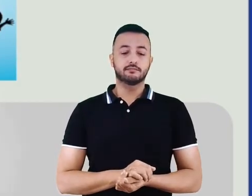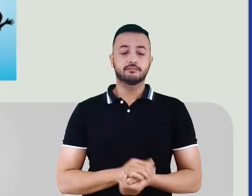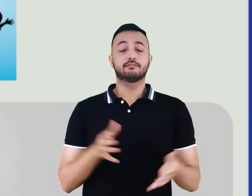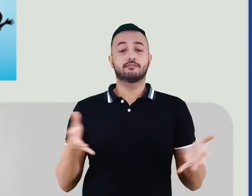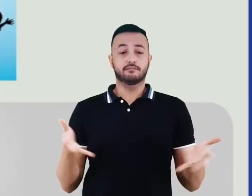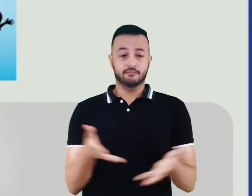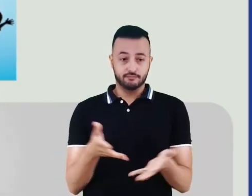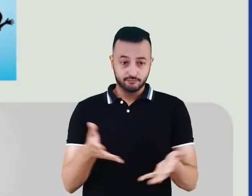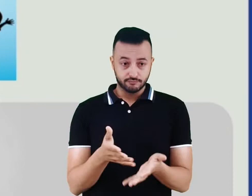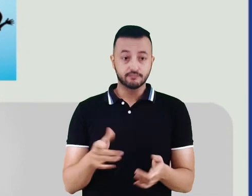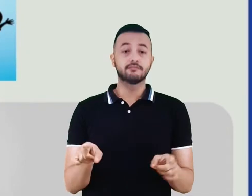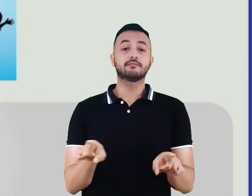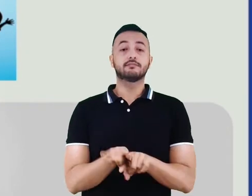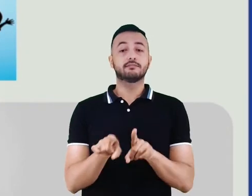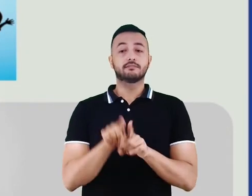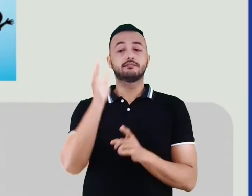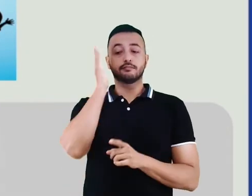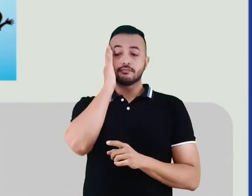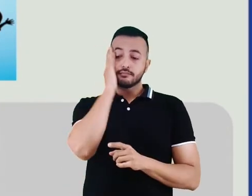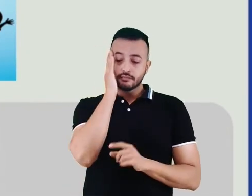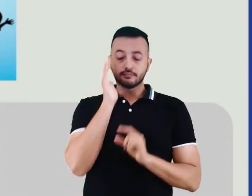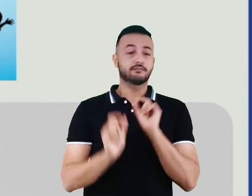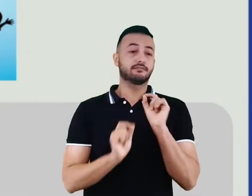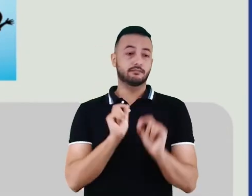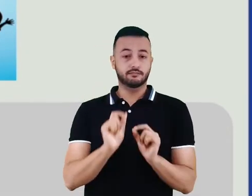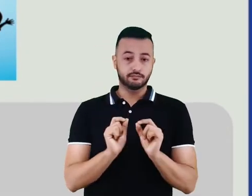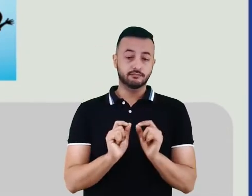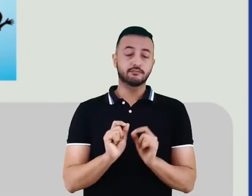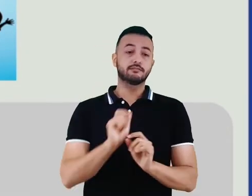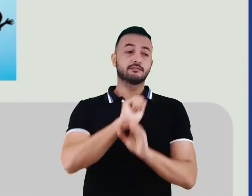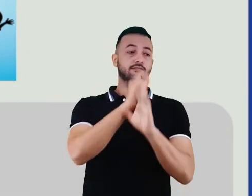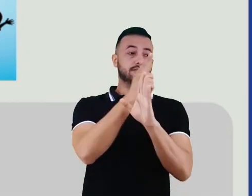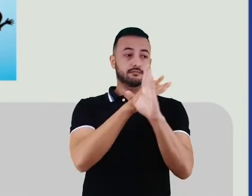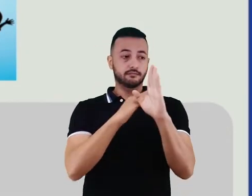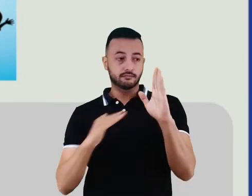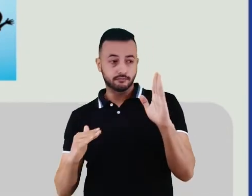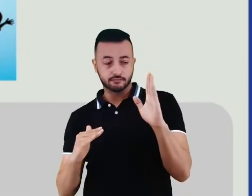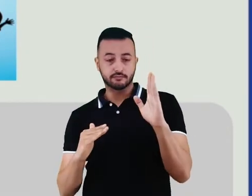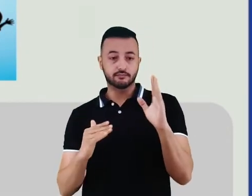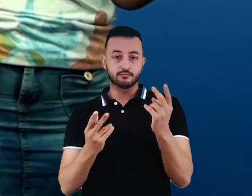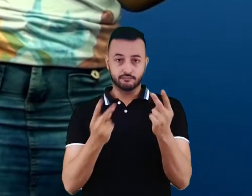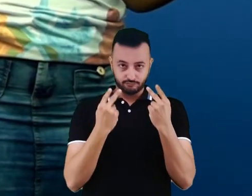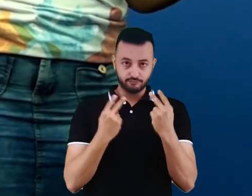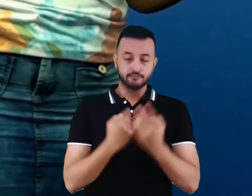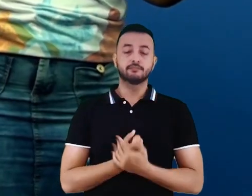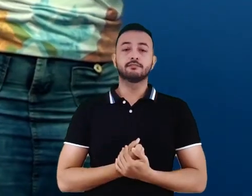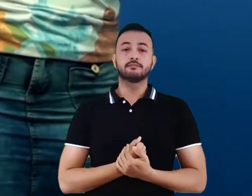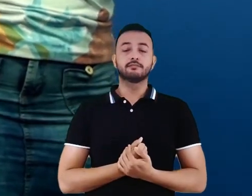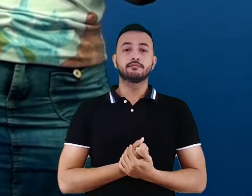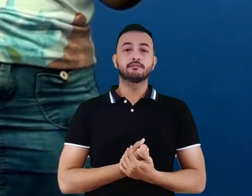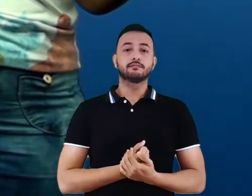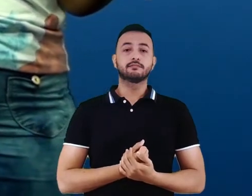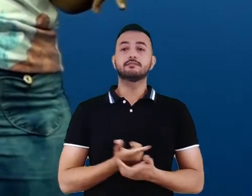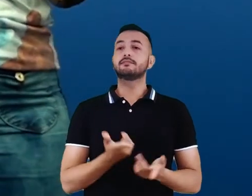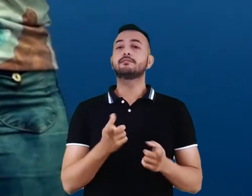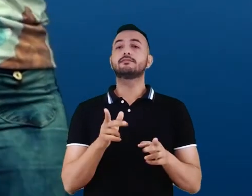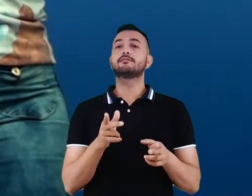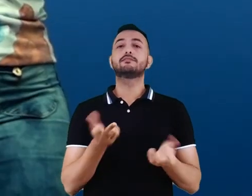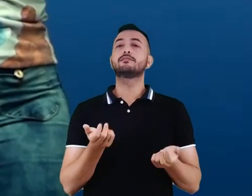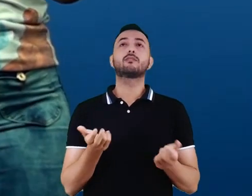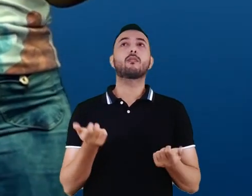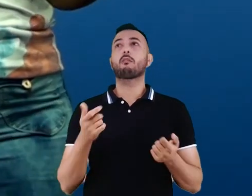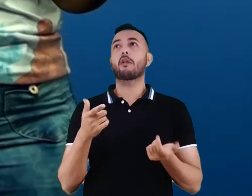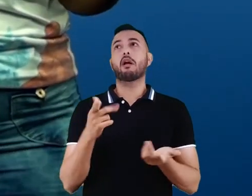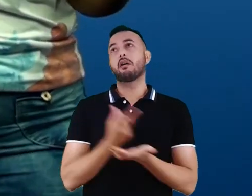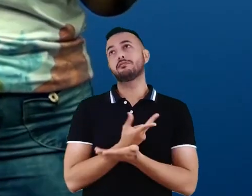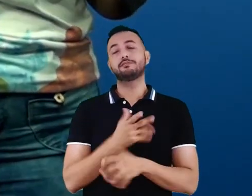Hoje nós vamos entender também um pouquinho sobre as sombras. Olha para cá. Quem aqui nunca estava um dia andando